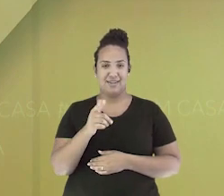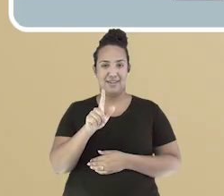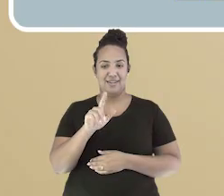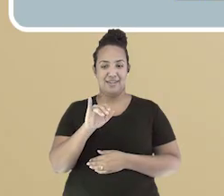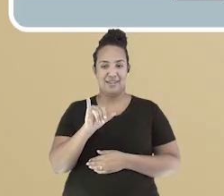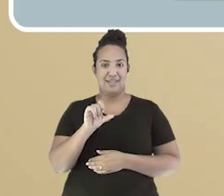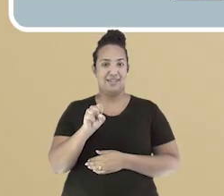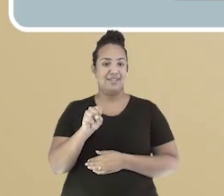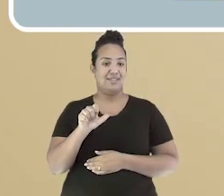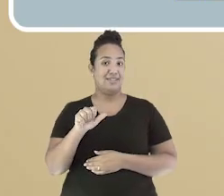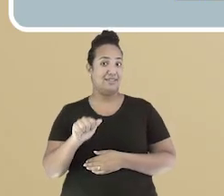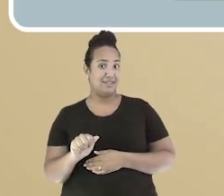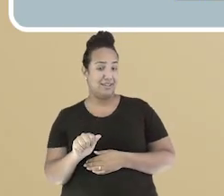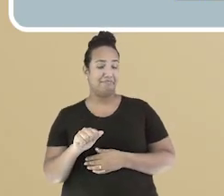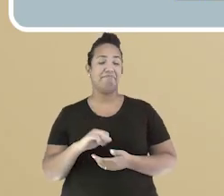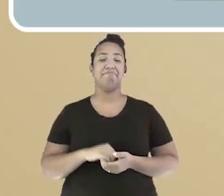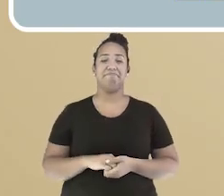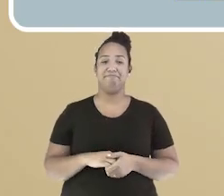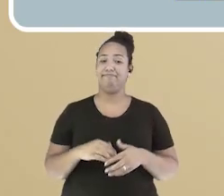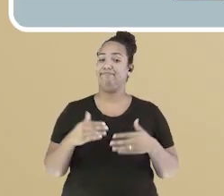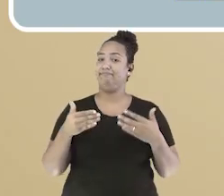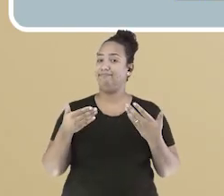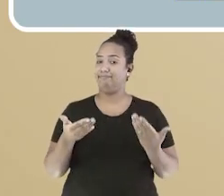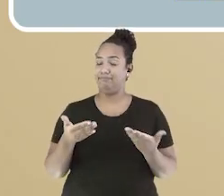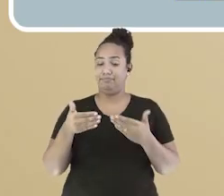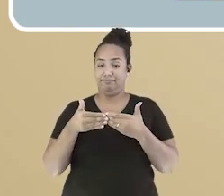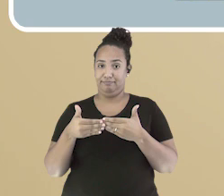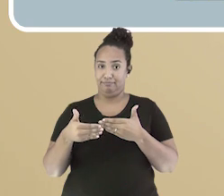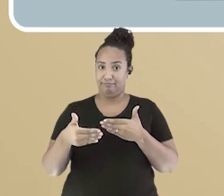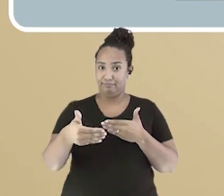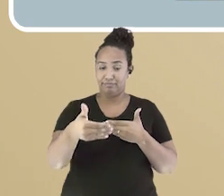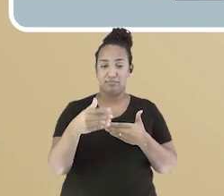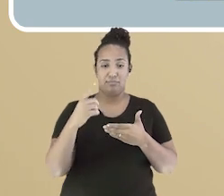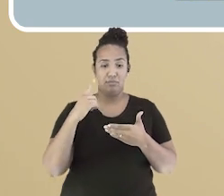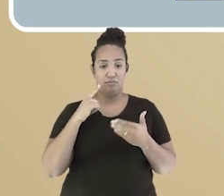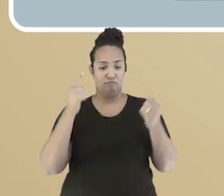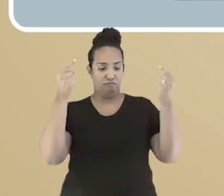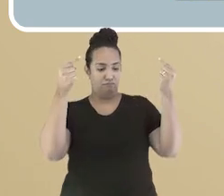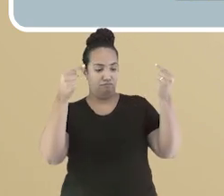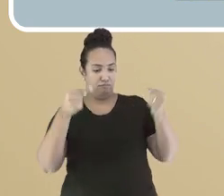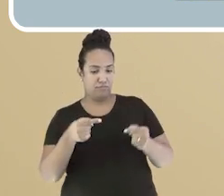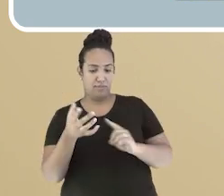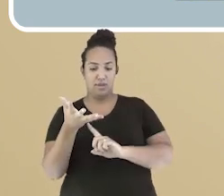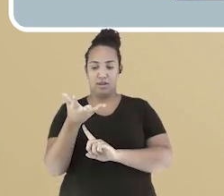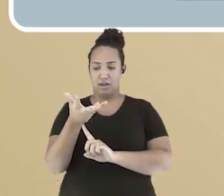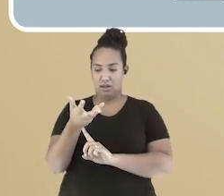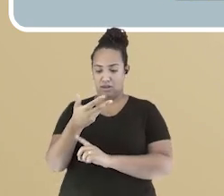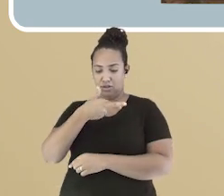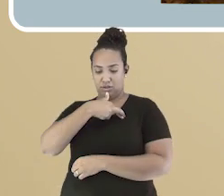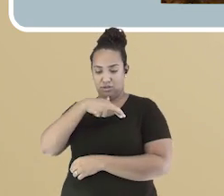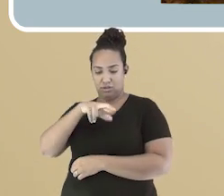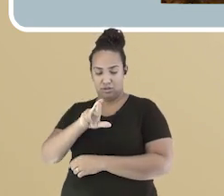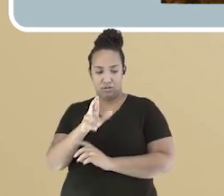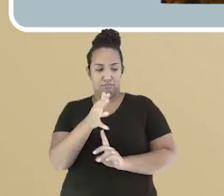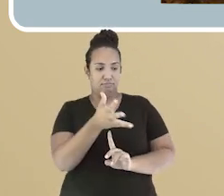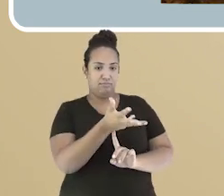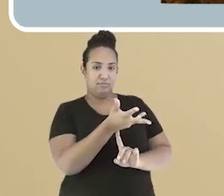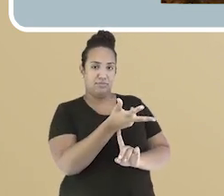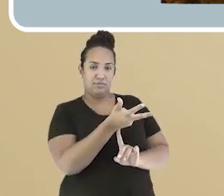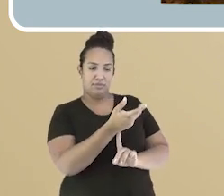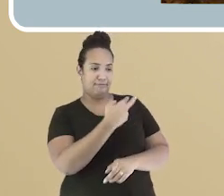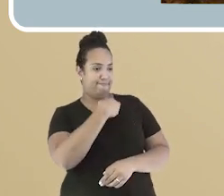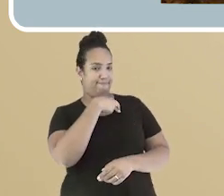Vinci. A partir daí, houve sempre uma luta entre a arte religiosa e a não religiosa. A arte